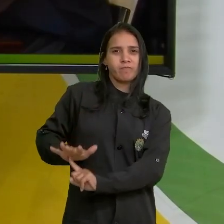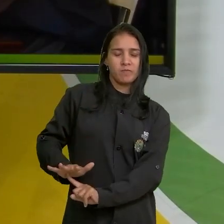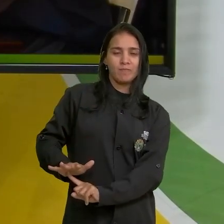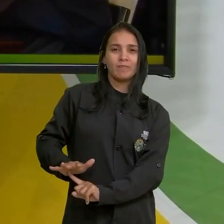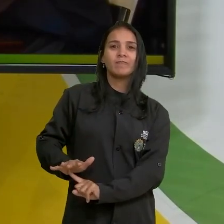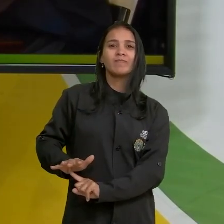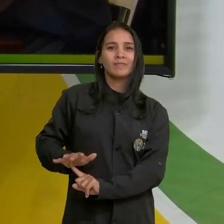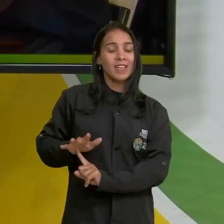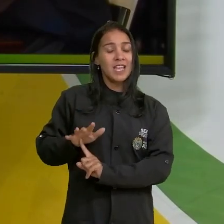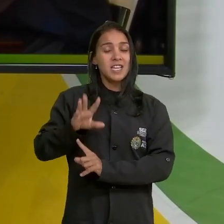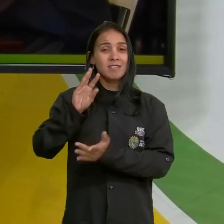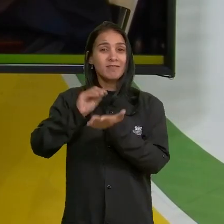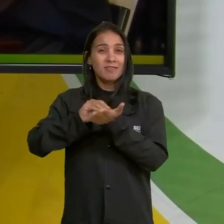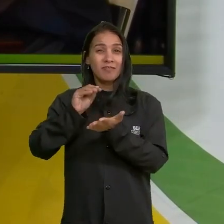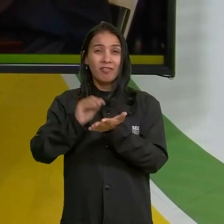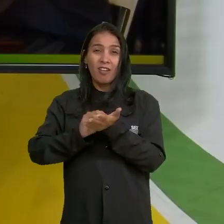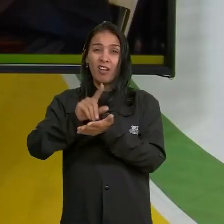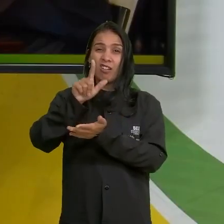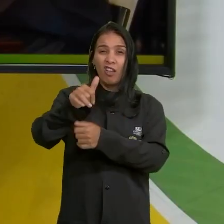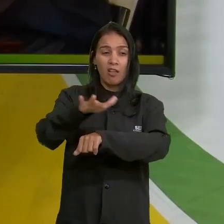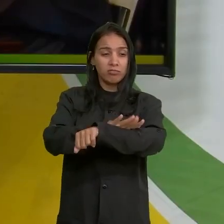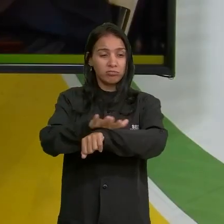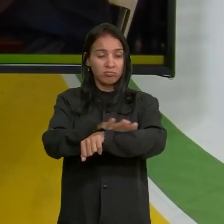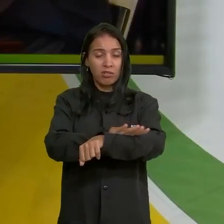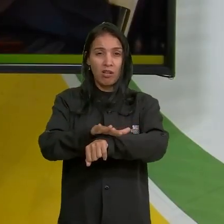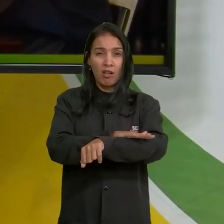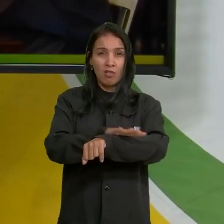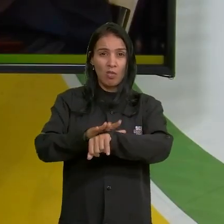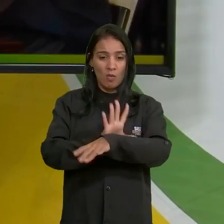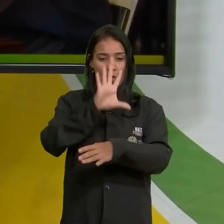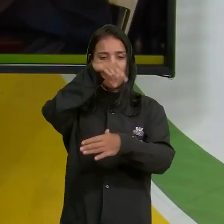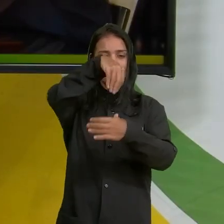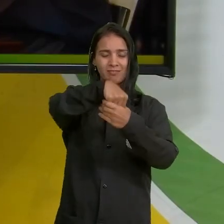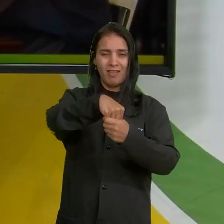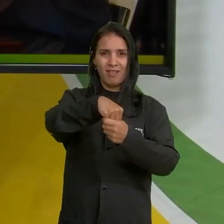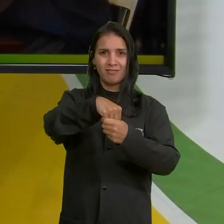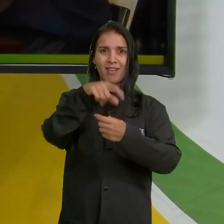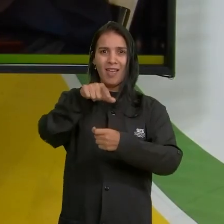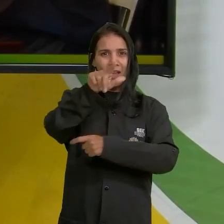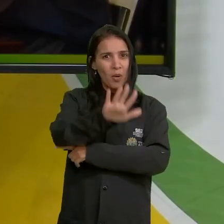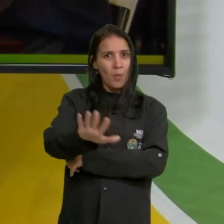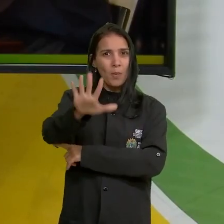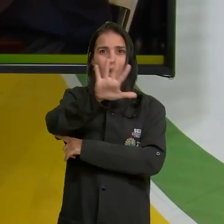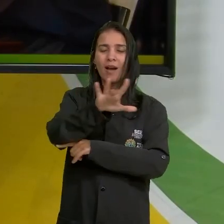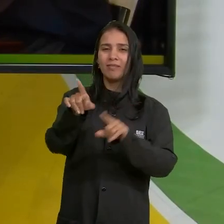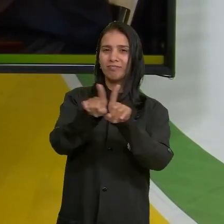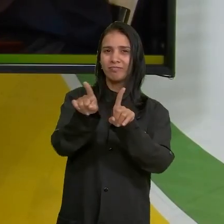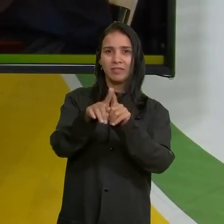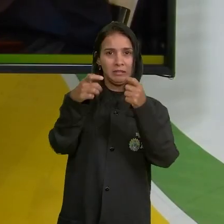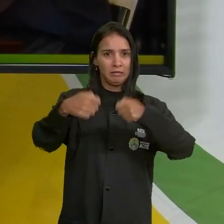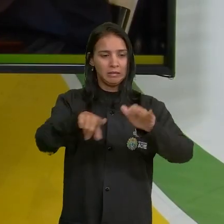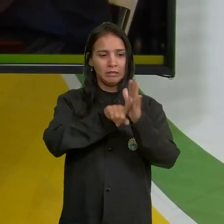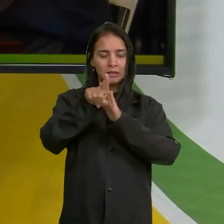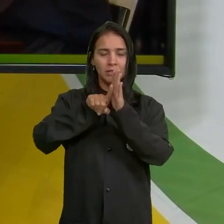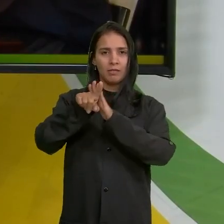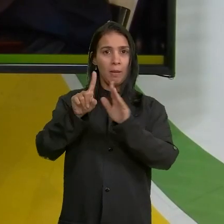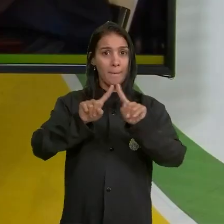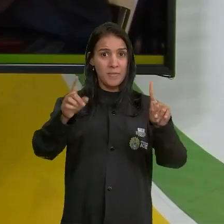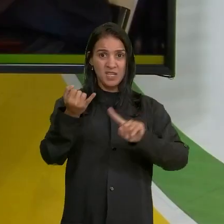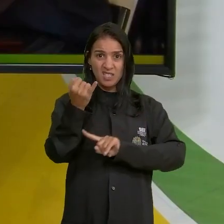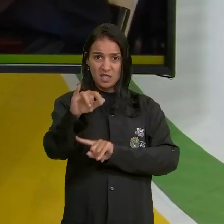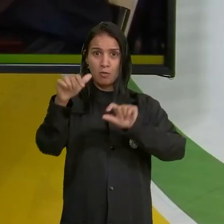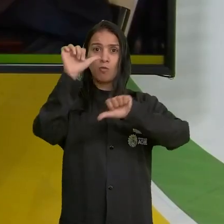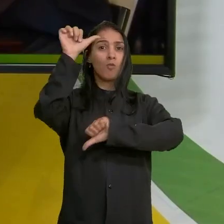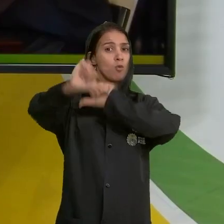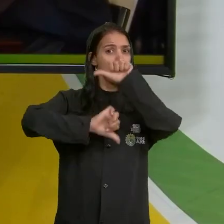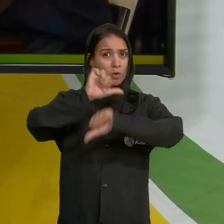sendo etnocêntrico, como se coloca na antropologia. Agora, a partir do momento que você resolve